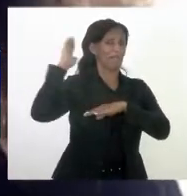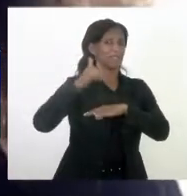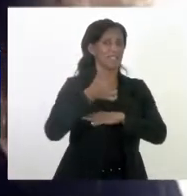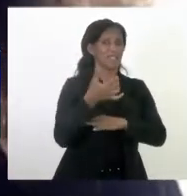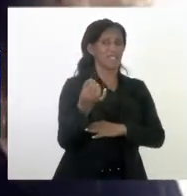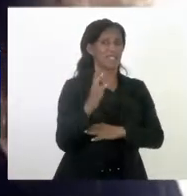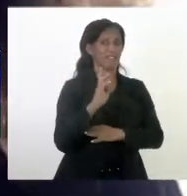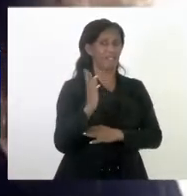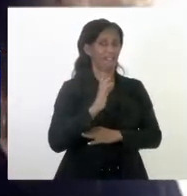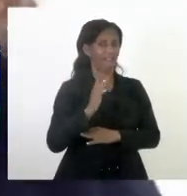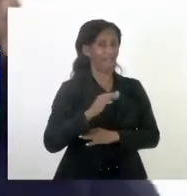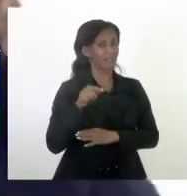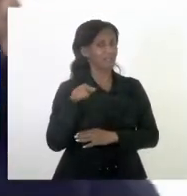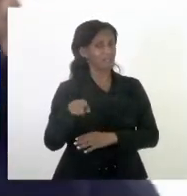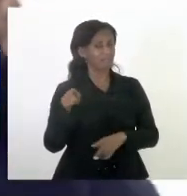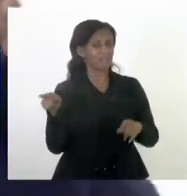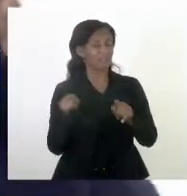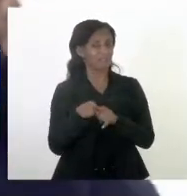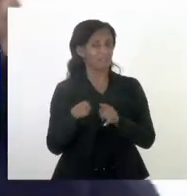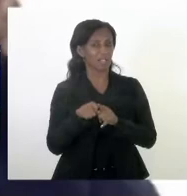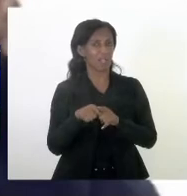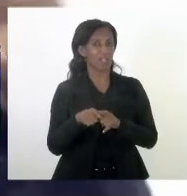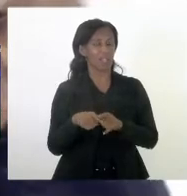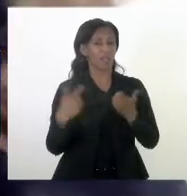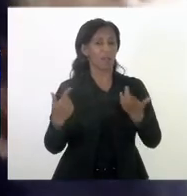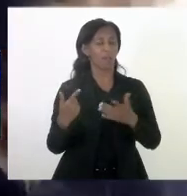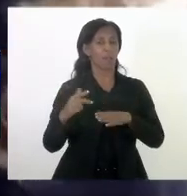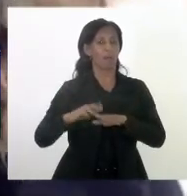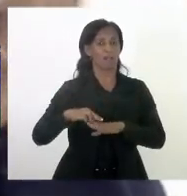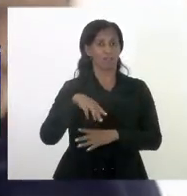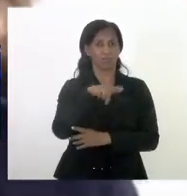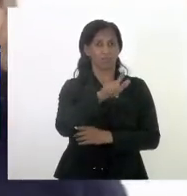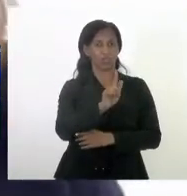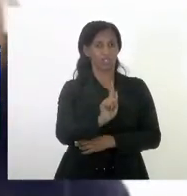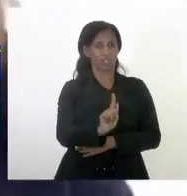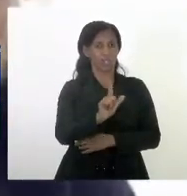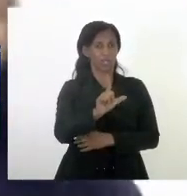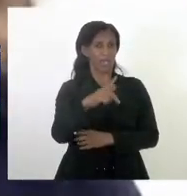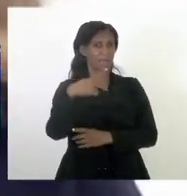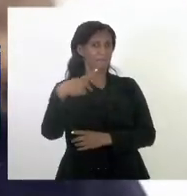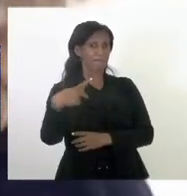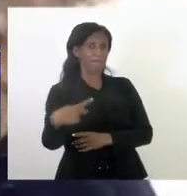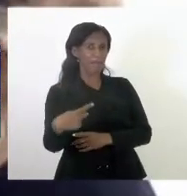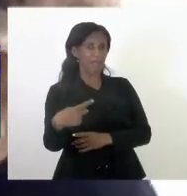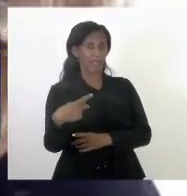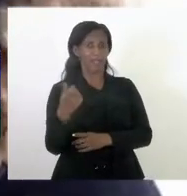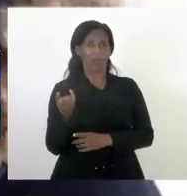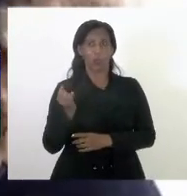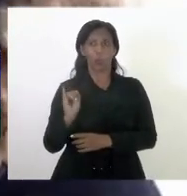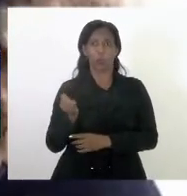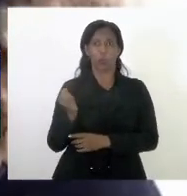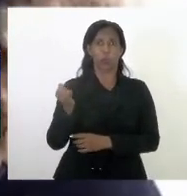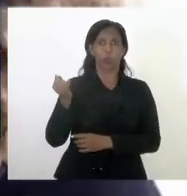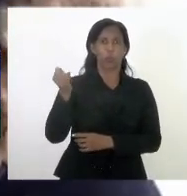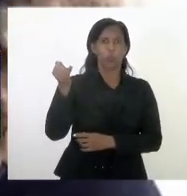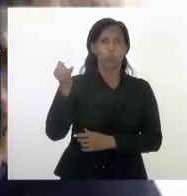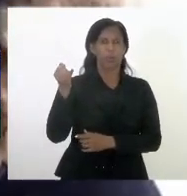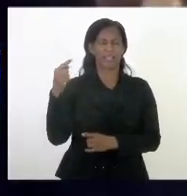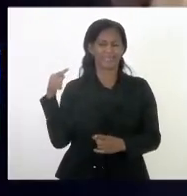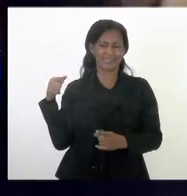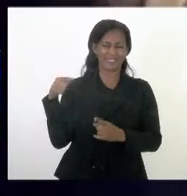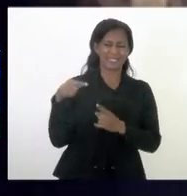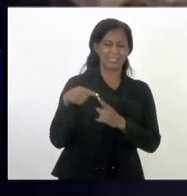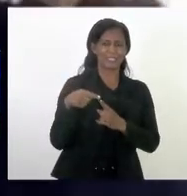100. E isso se deve muito pelo aumento do GLP, que é o índice que influencia diretamente